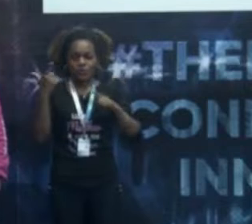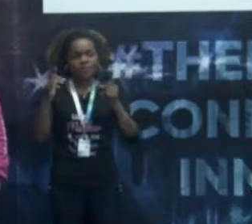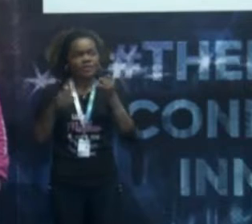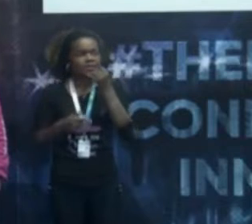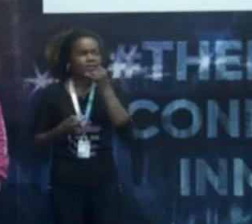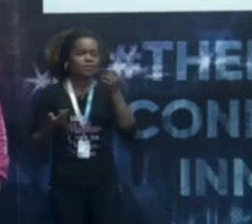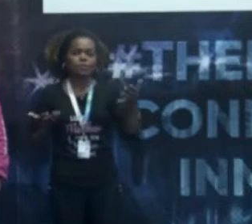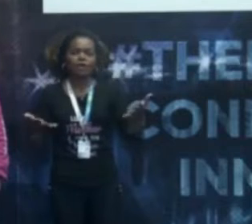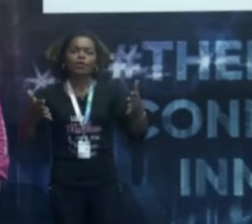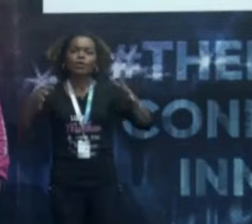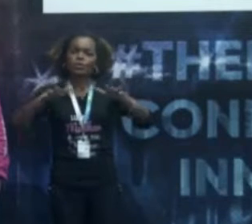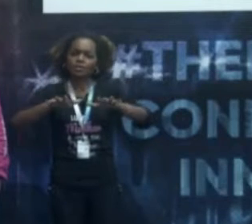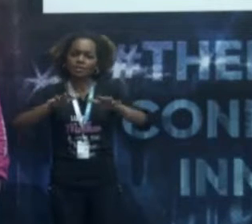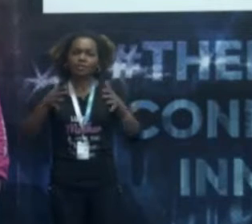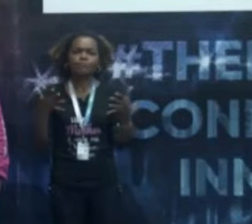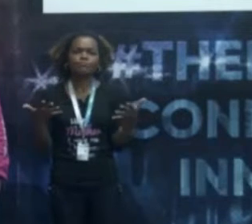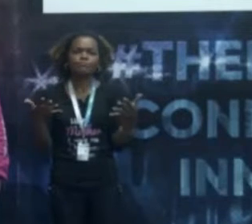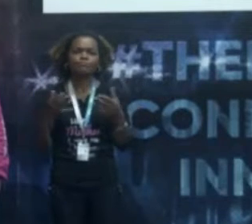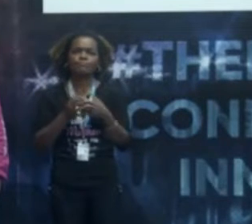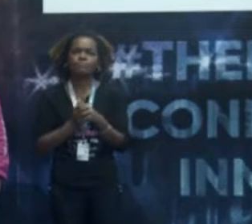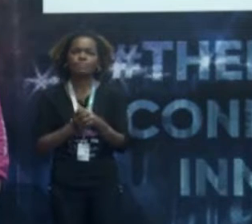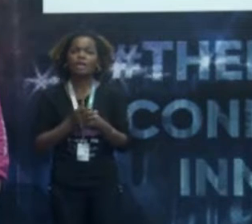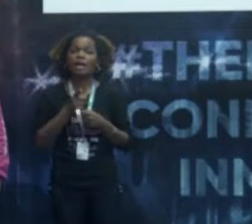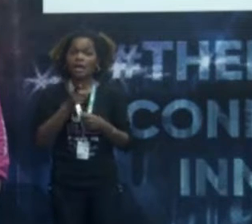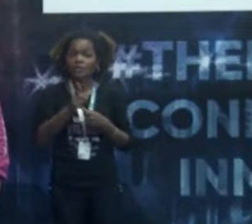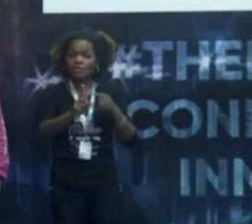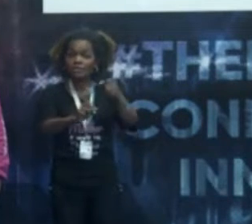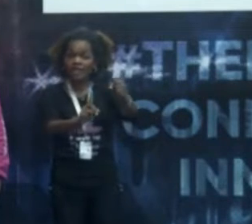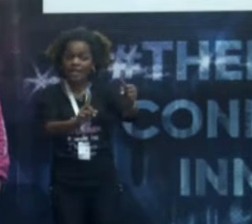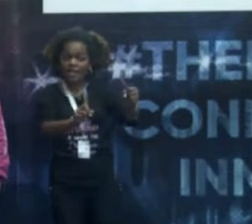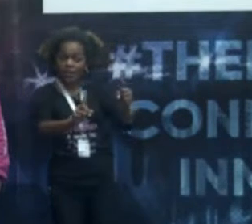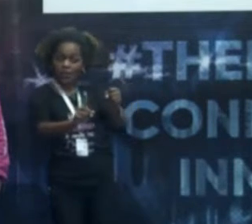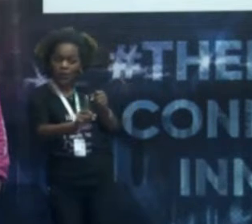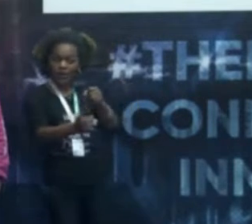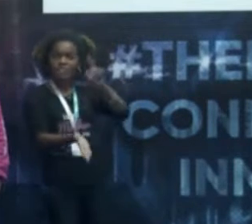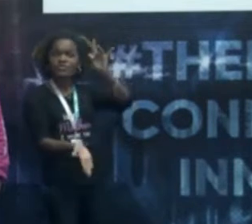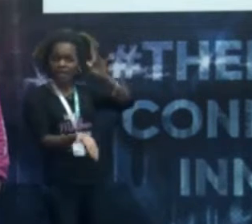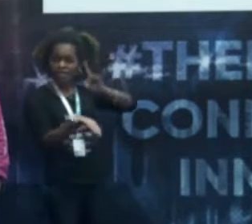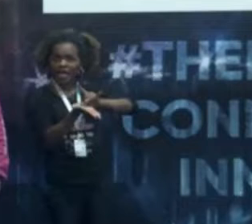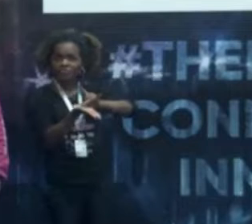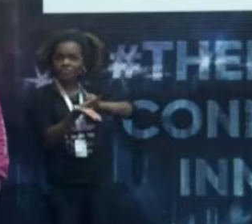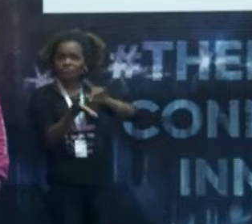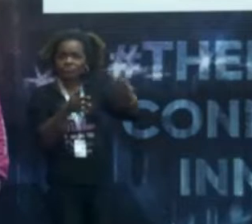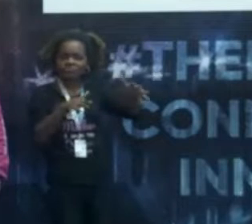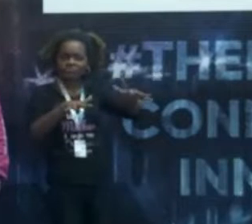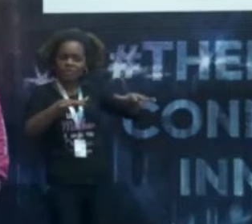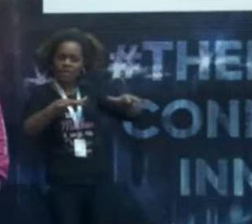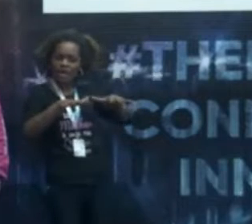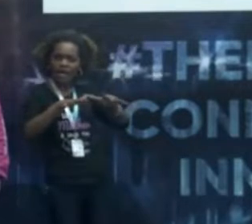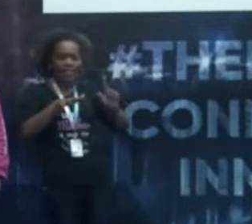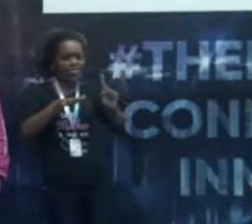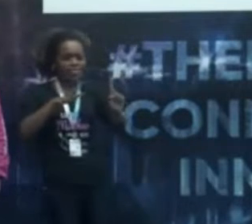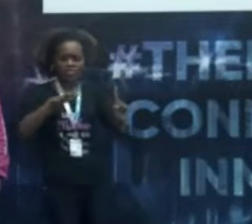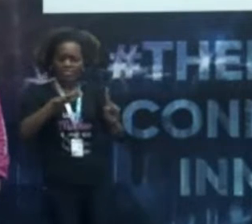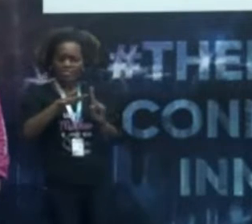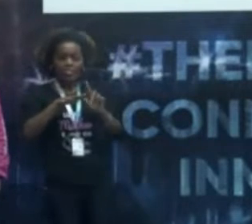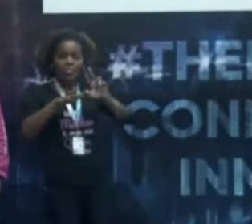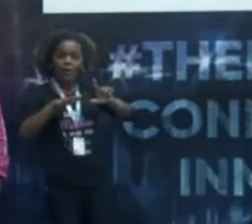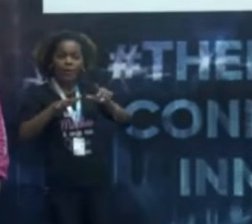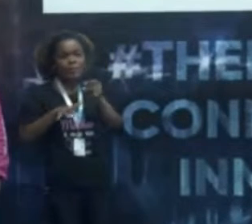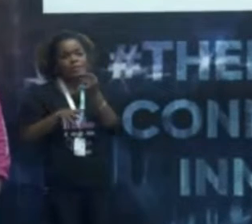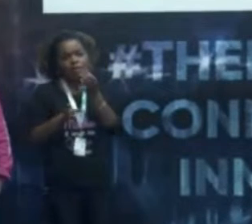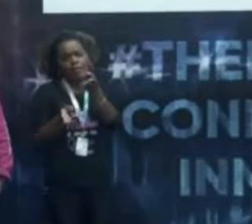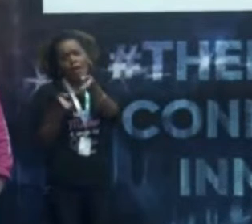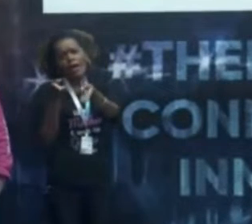ela é você incluir a pessoa no meio verdadeiramente, né? Então, não é eu contratar uma pessoa, ok, eu sou